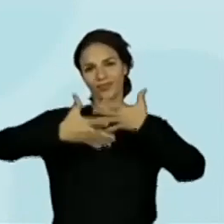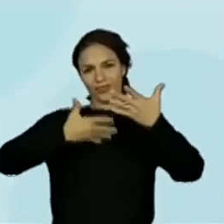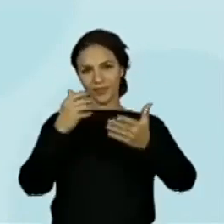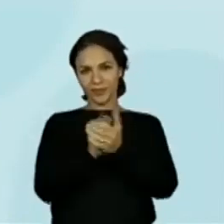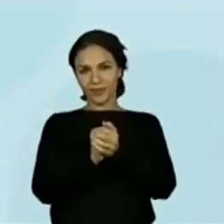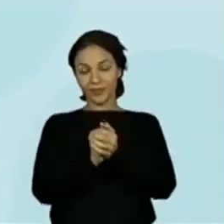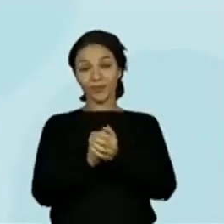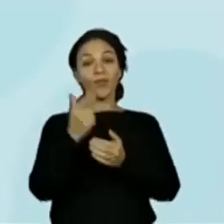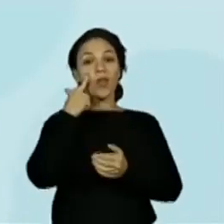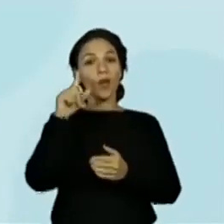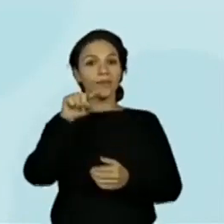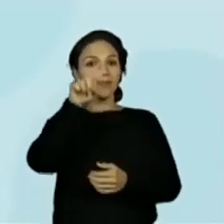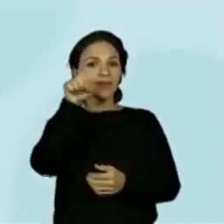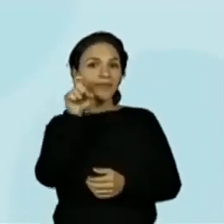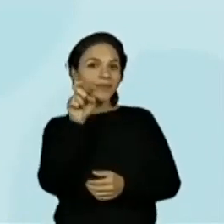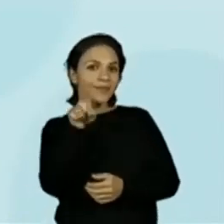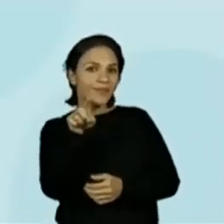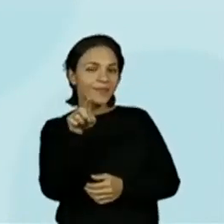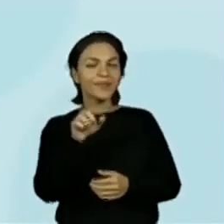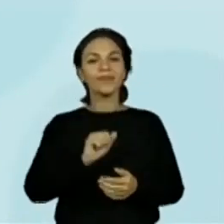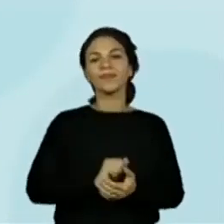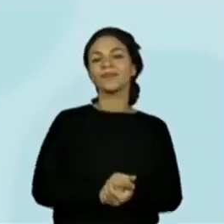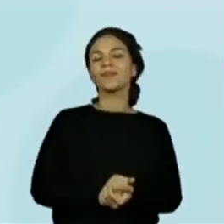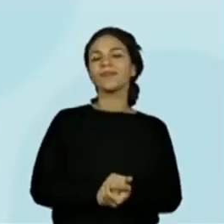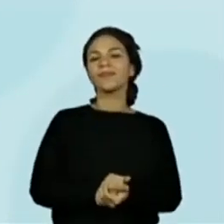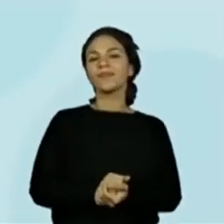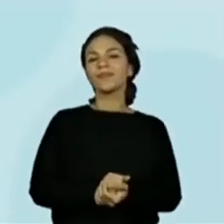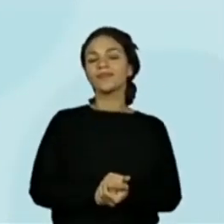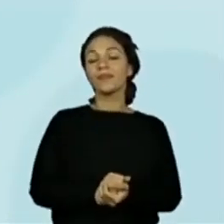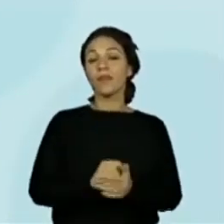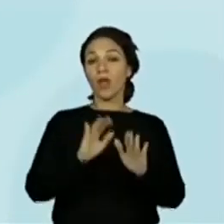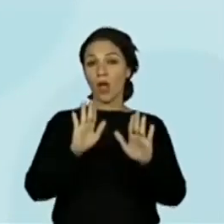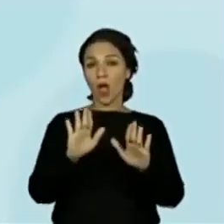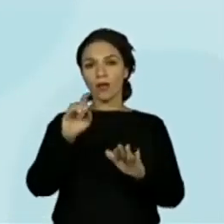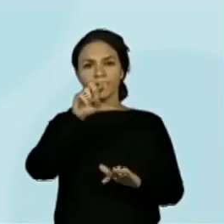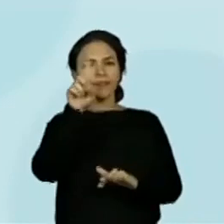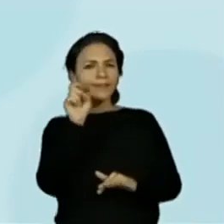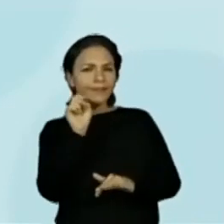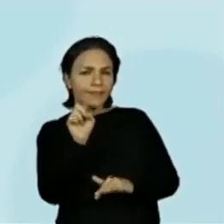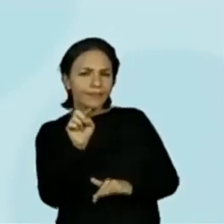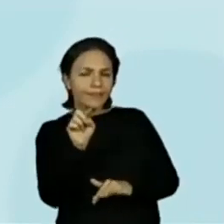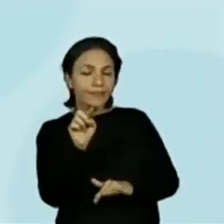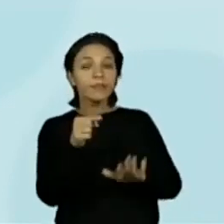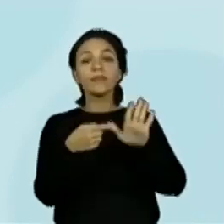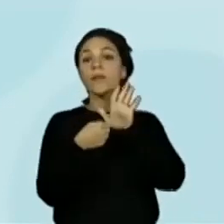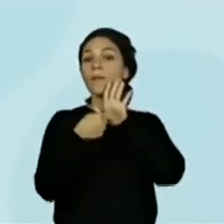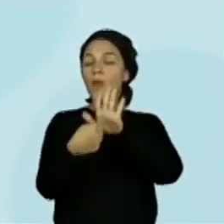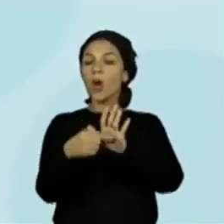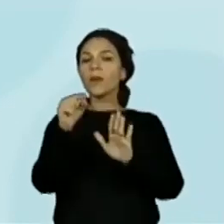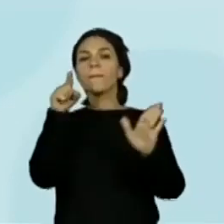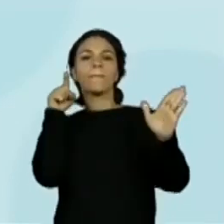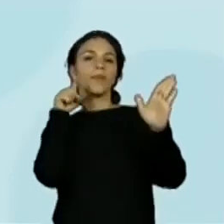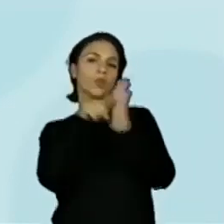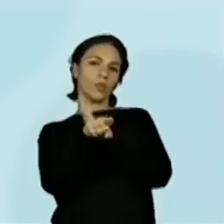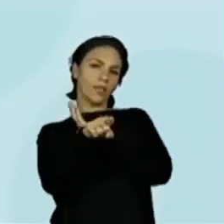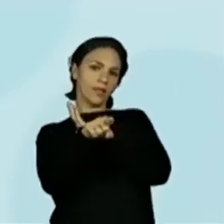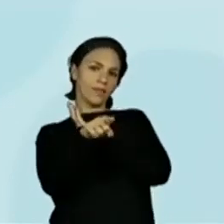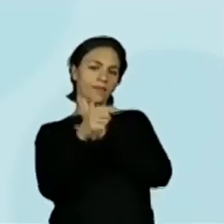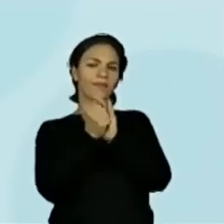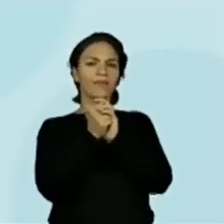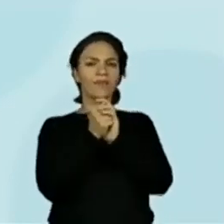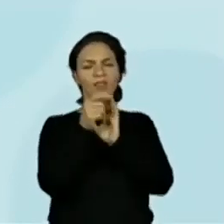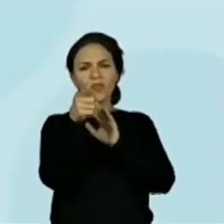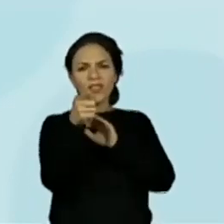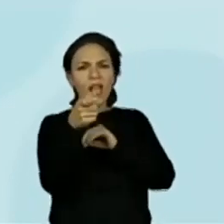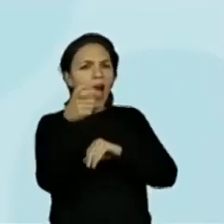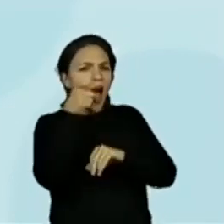de interrogação. Olha lá. O ponto de interrogação indica perguntas. Você está